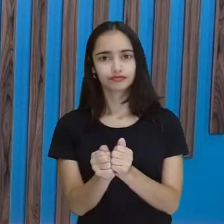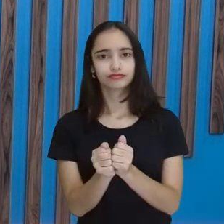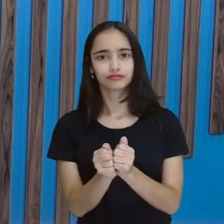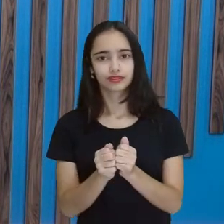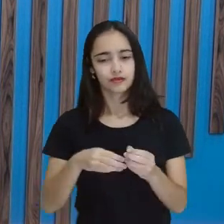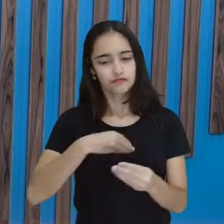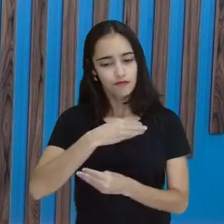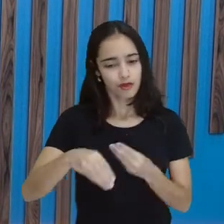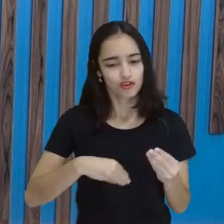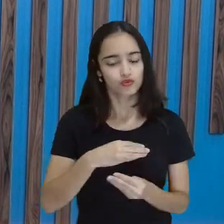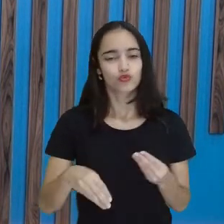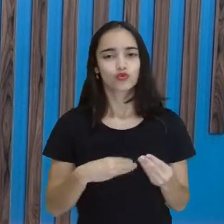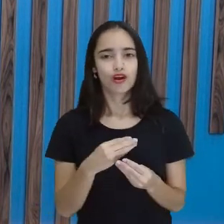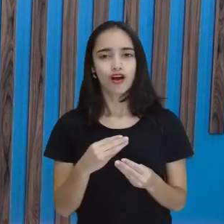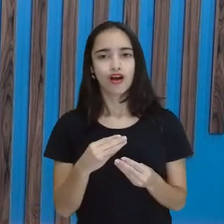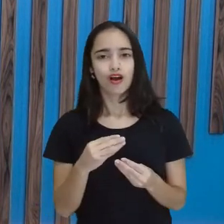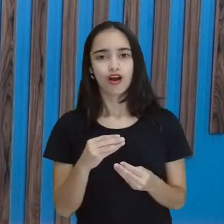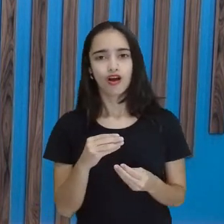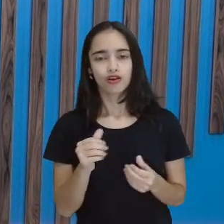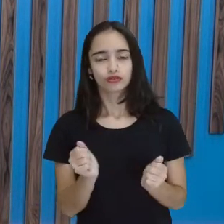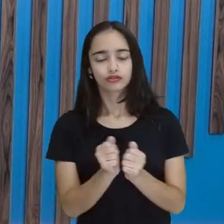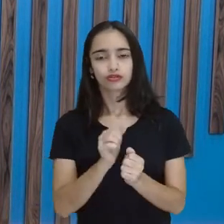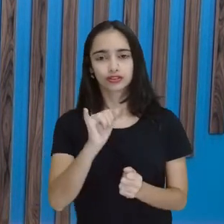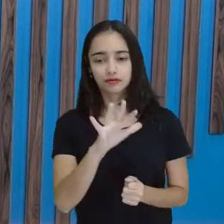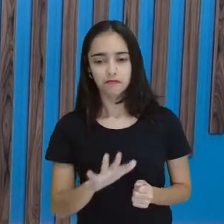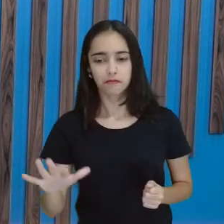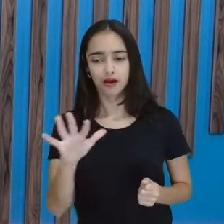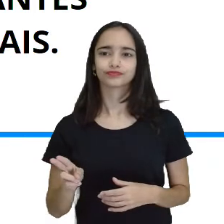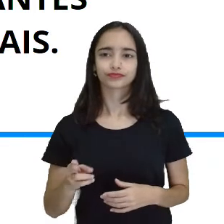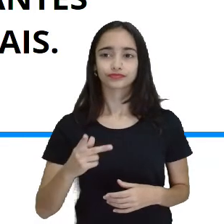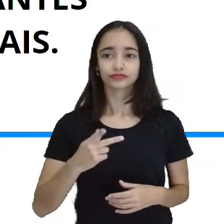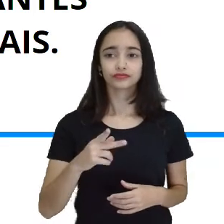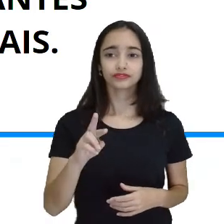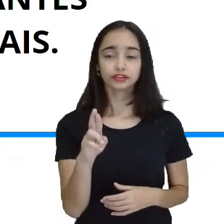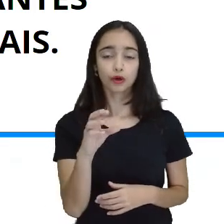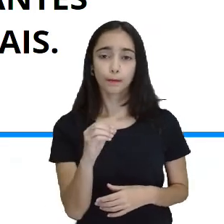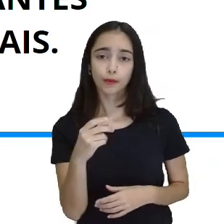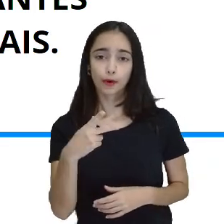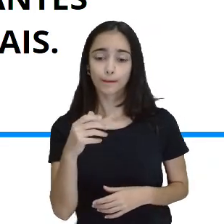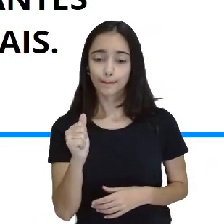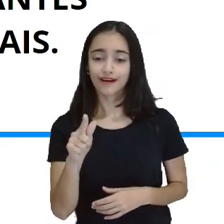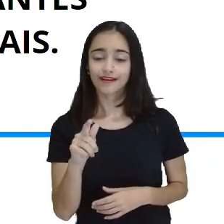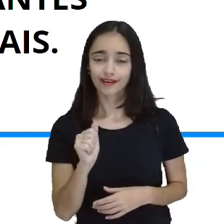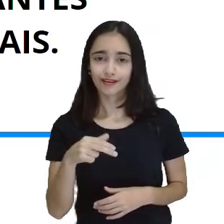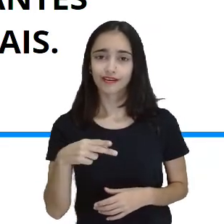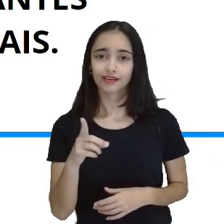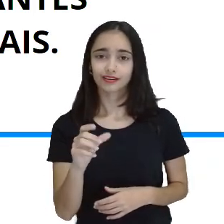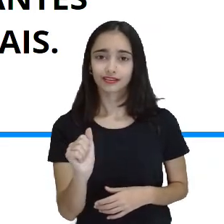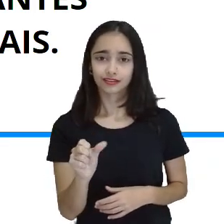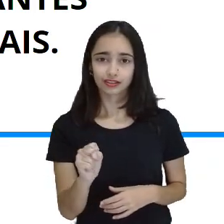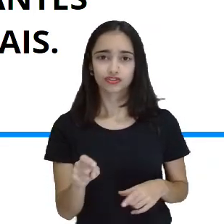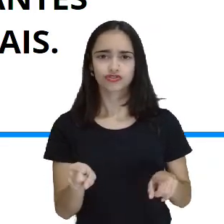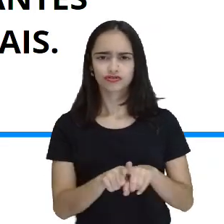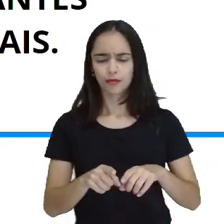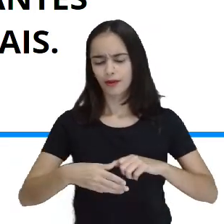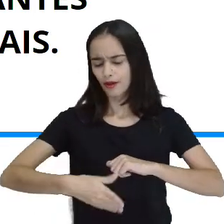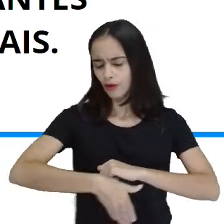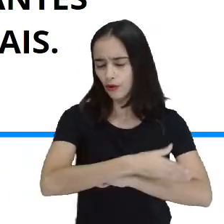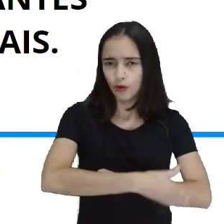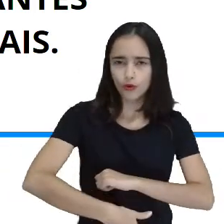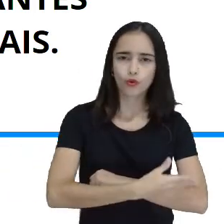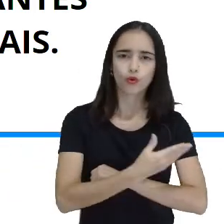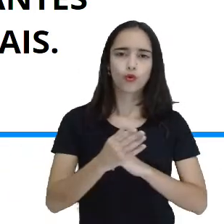É produzido de forma clara e objetiva para facilitar a compreensão no momento da leitura. Então, o